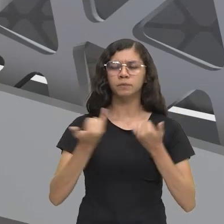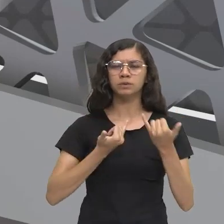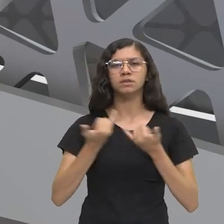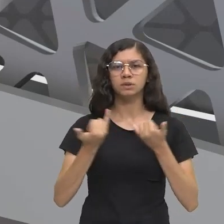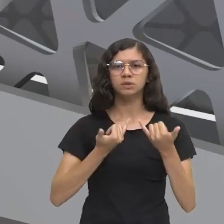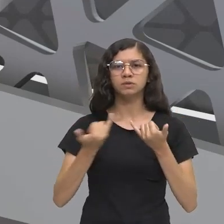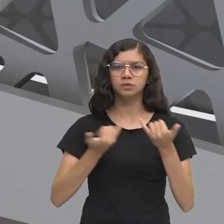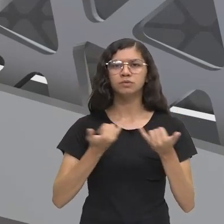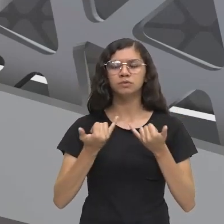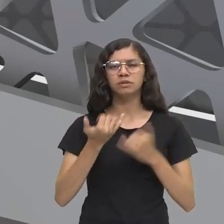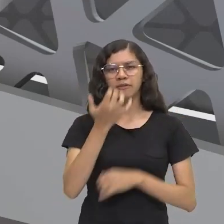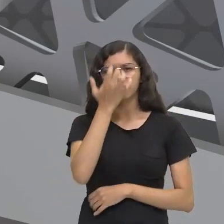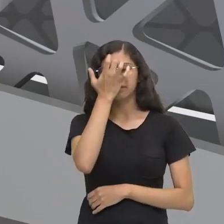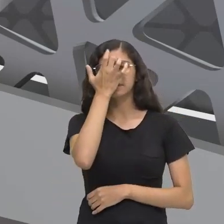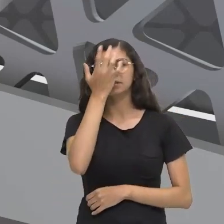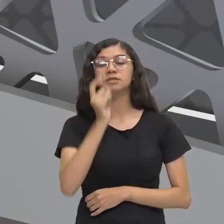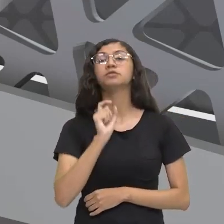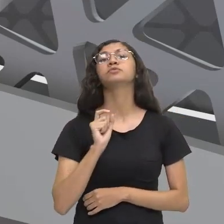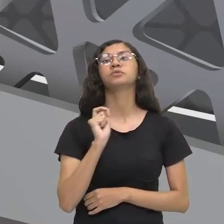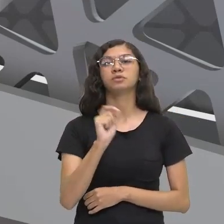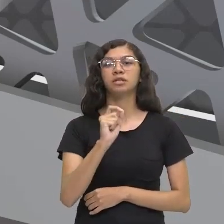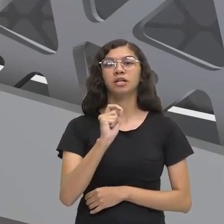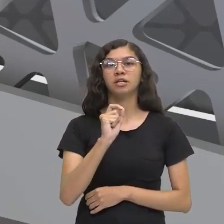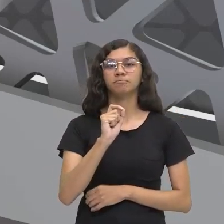informações que facilitam o quê? O